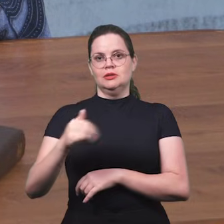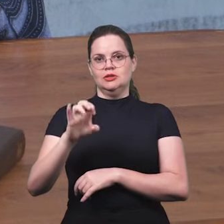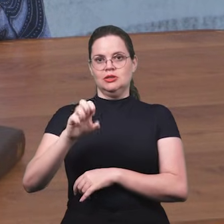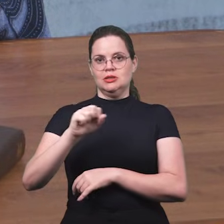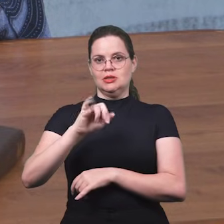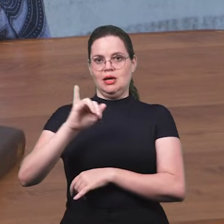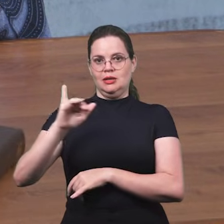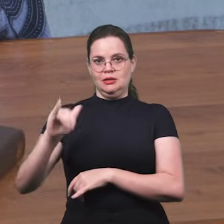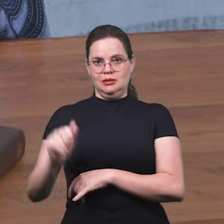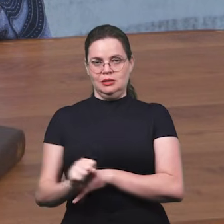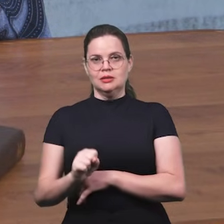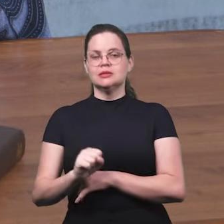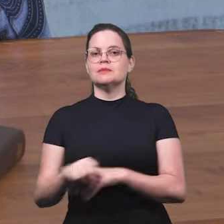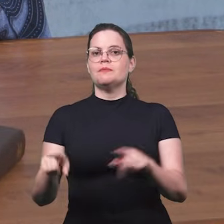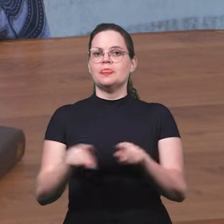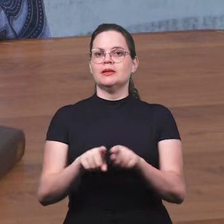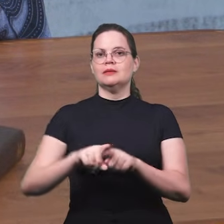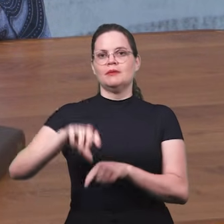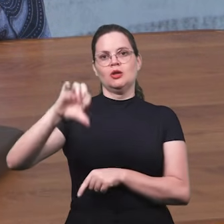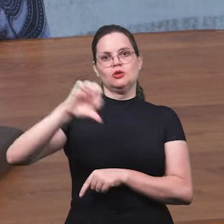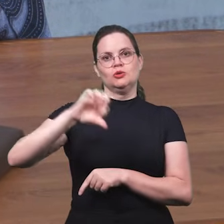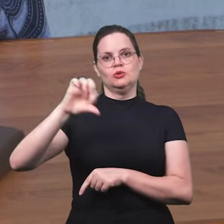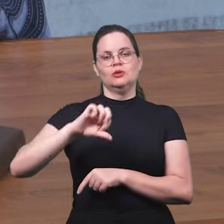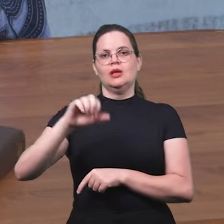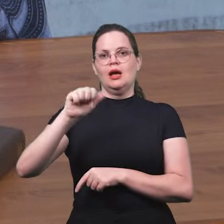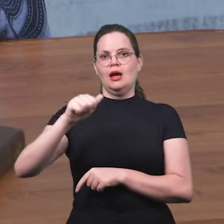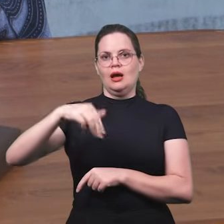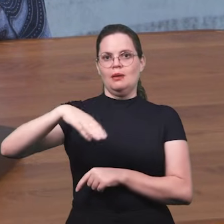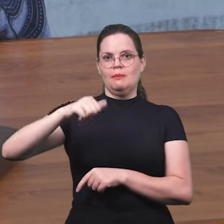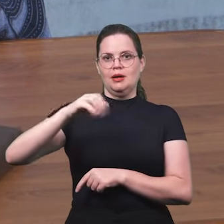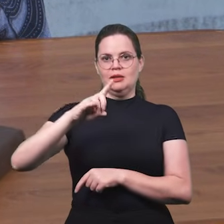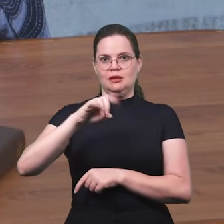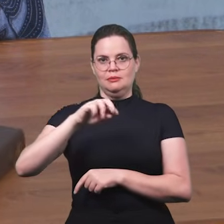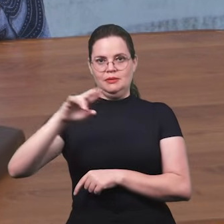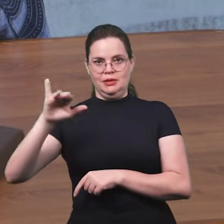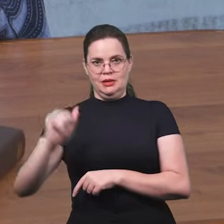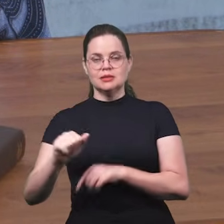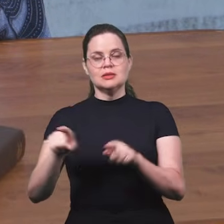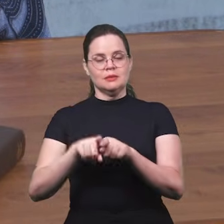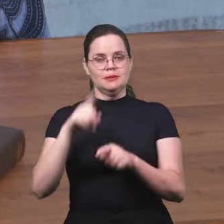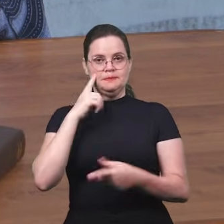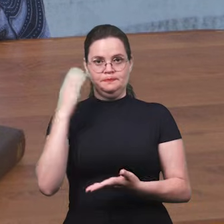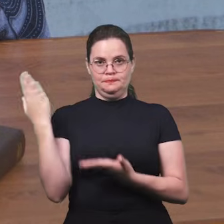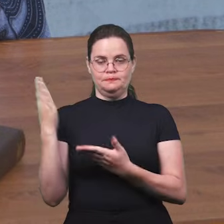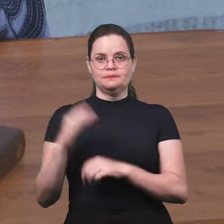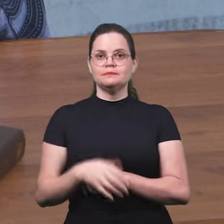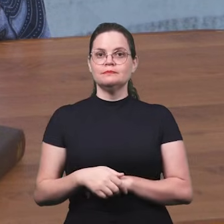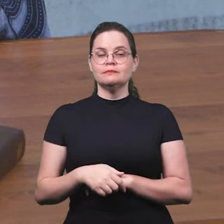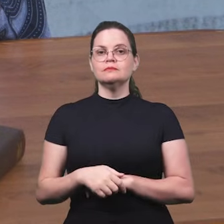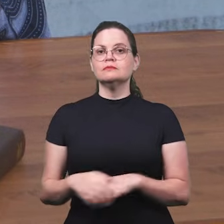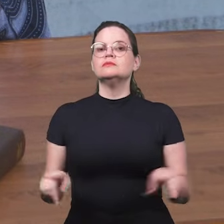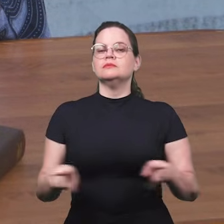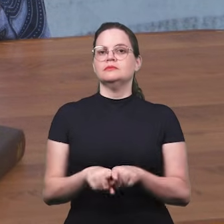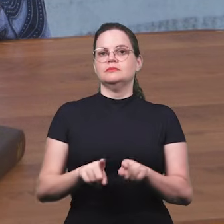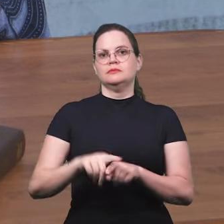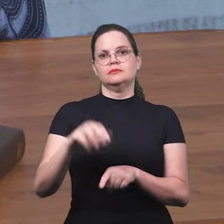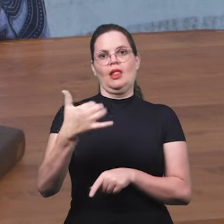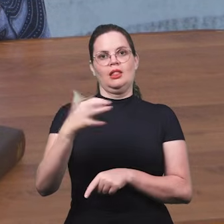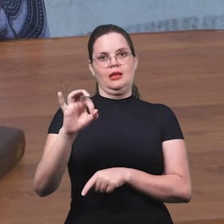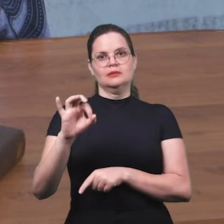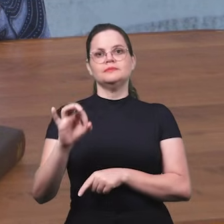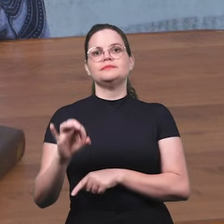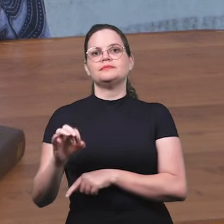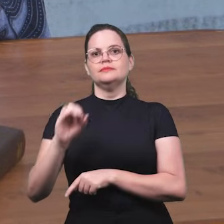irmãos, 12. A nona, a Matanias, seus filhos e seus irmãos, 12. A décima, a Simei,